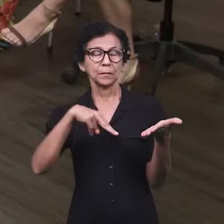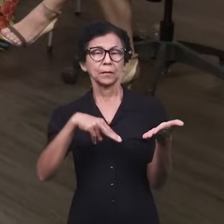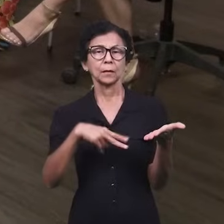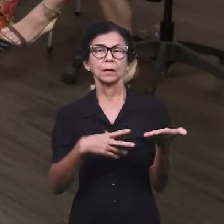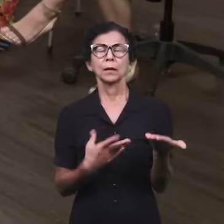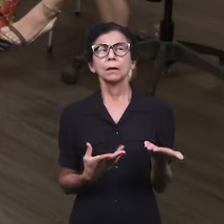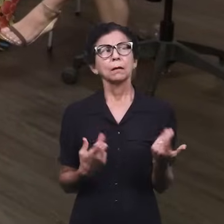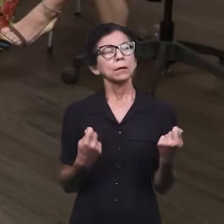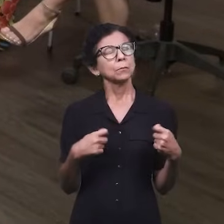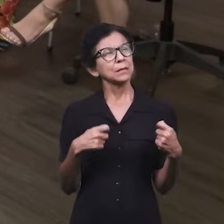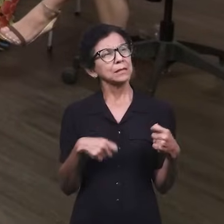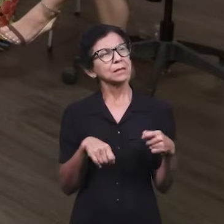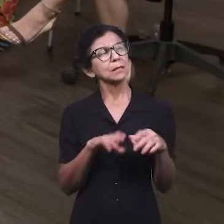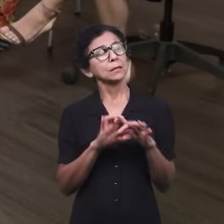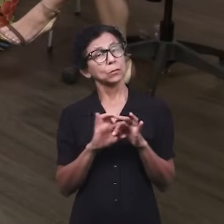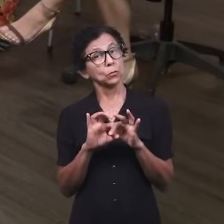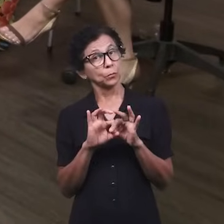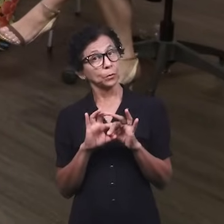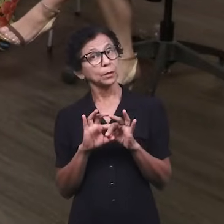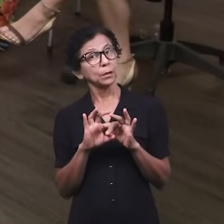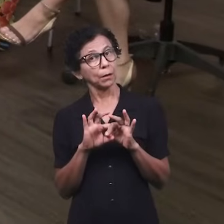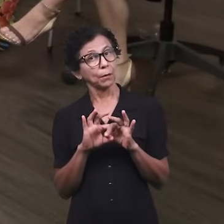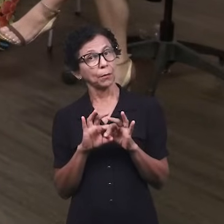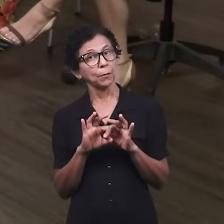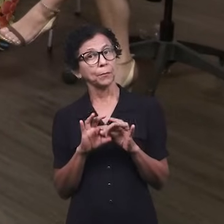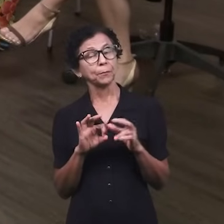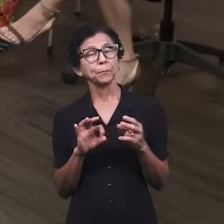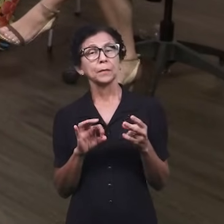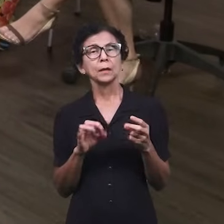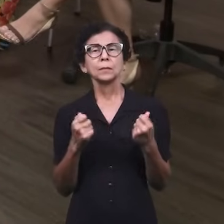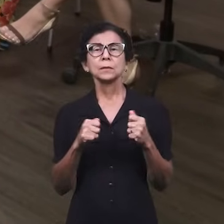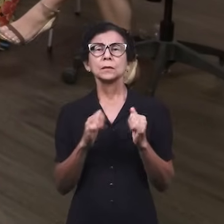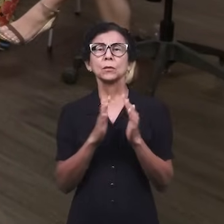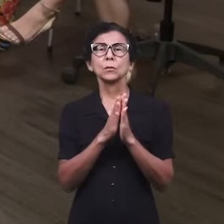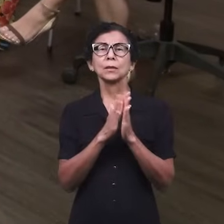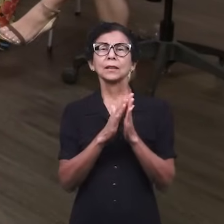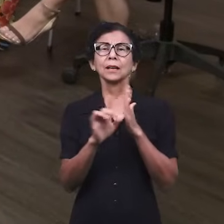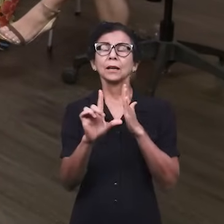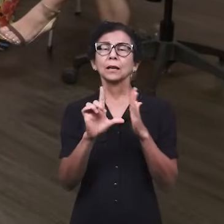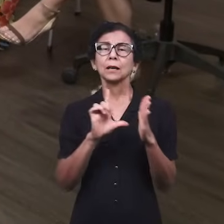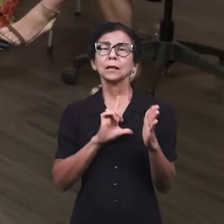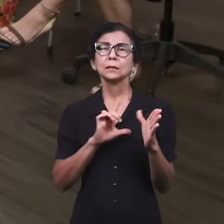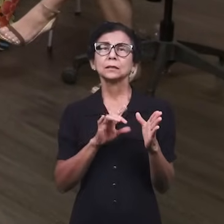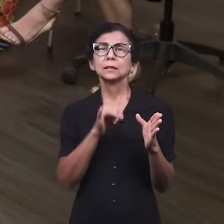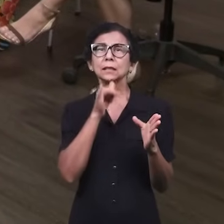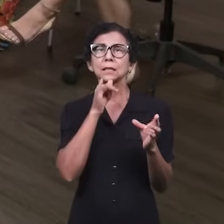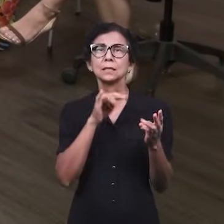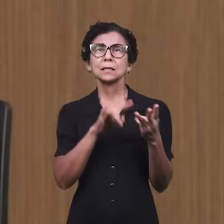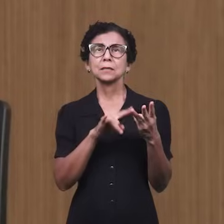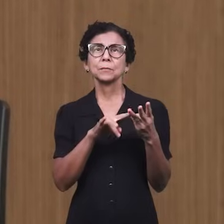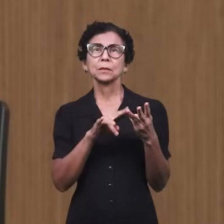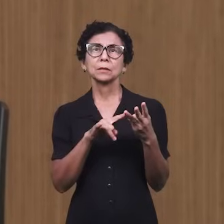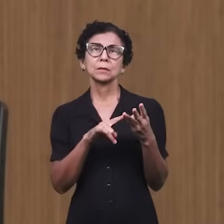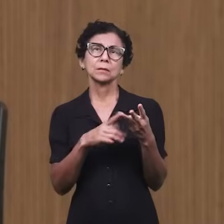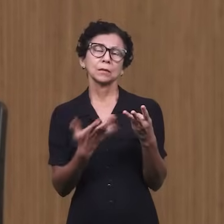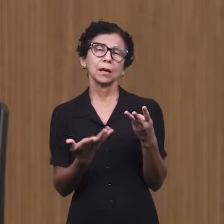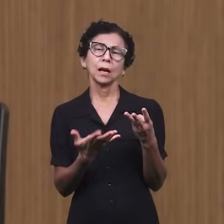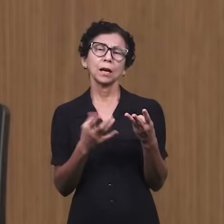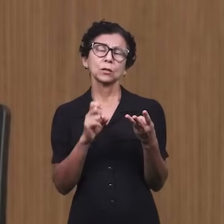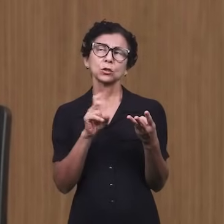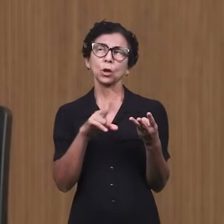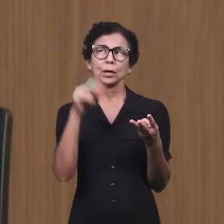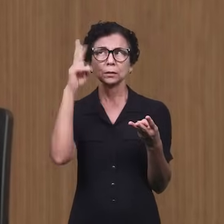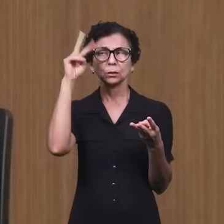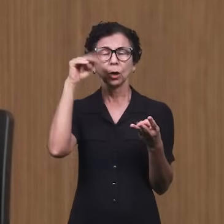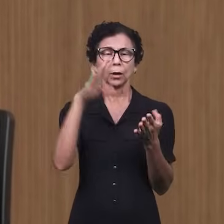gente precisa estar em comunhão para ler a Bíblia a gente precisa orar antes ou e também por exemplo quando a gente vai ler a